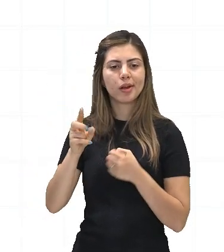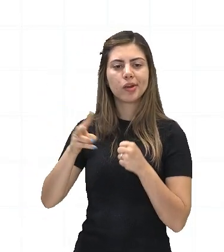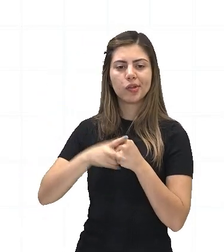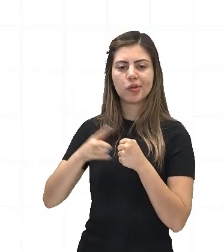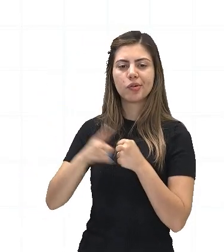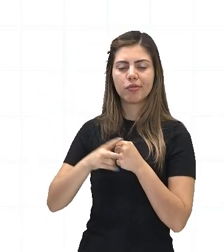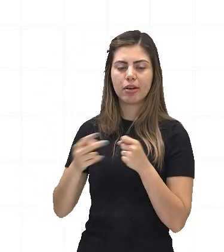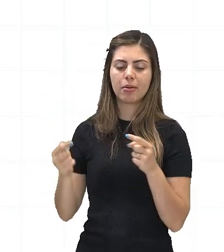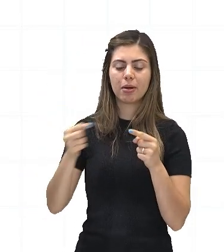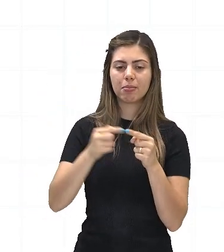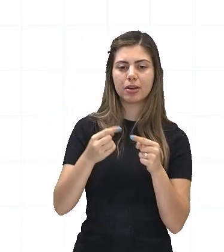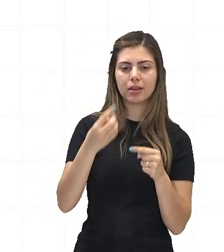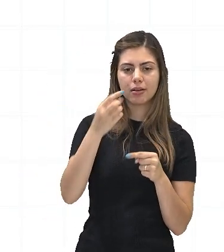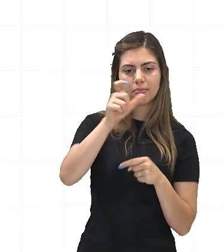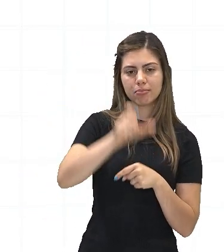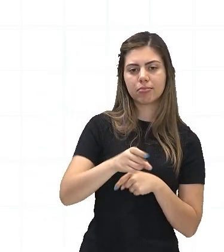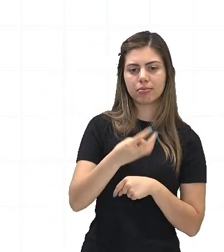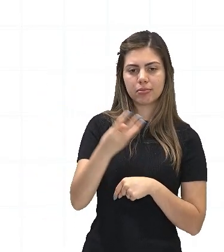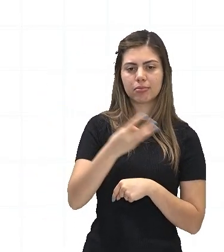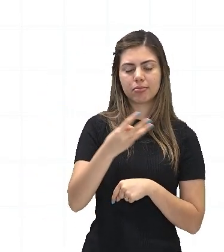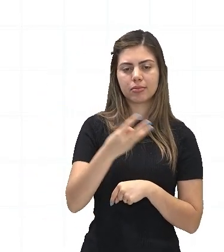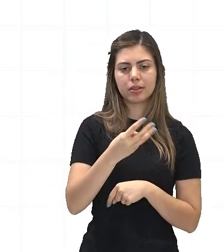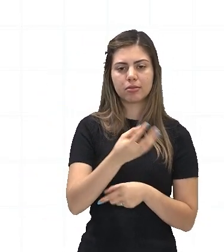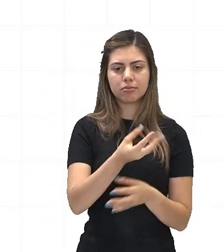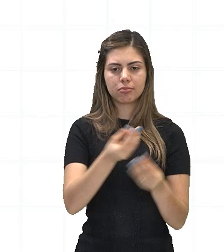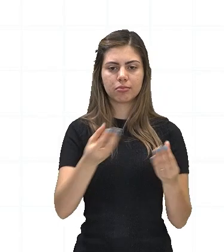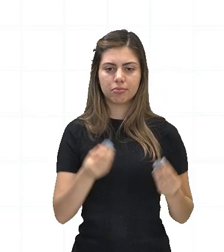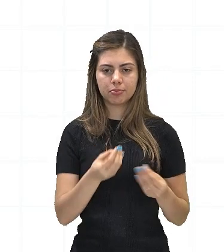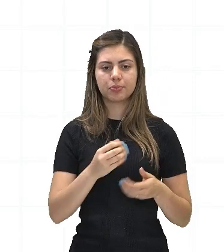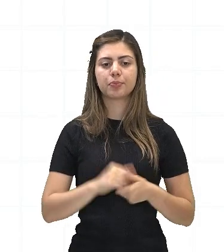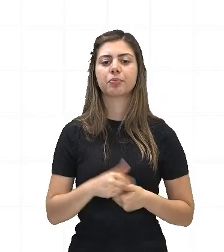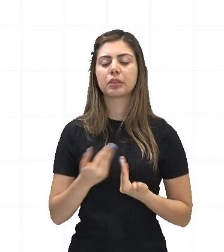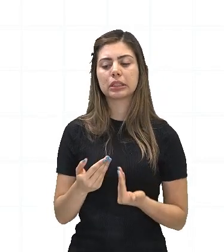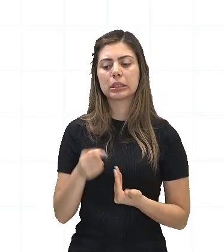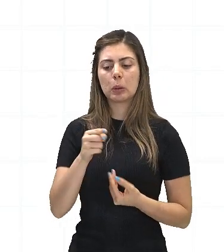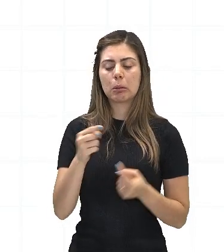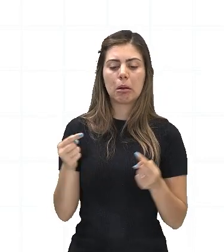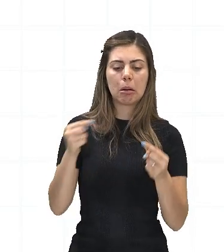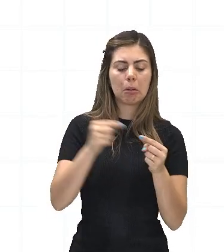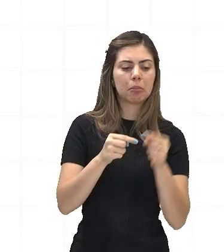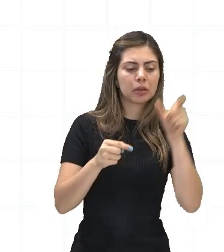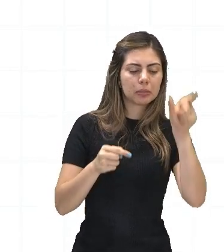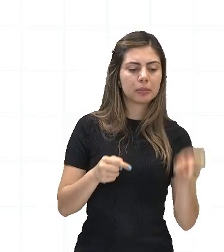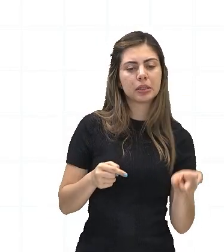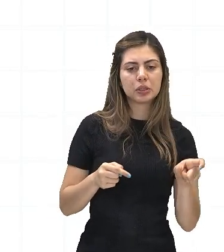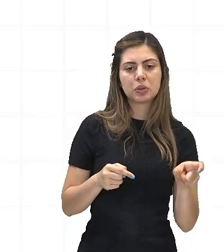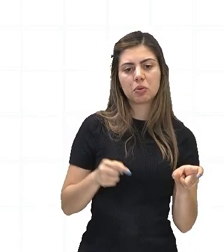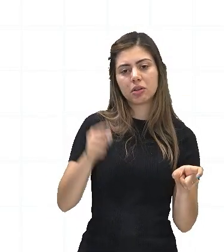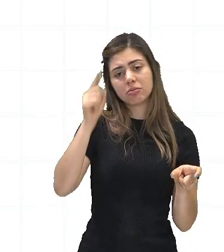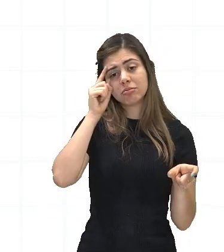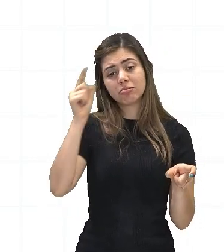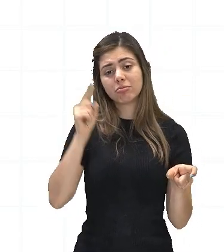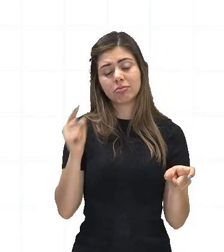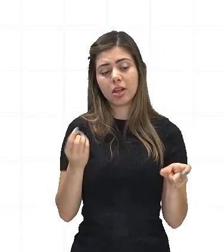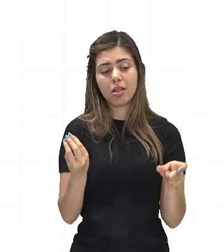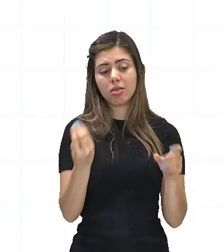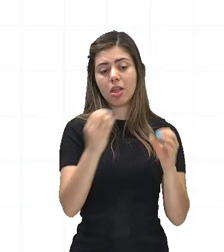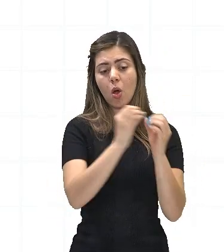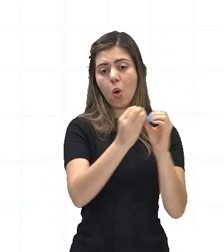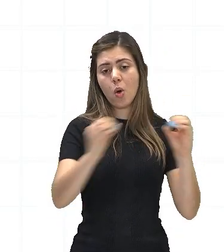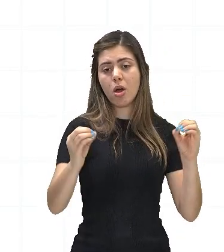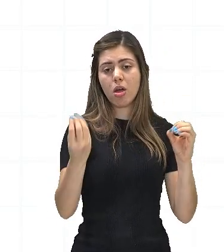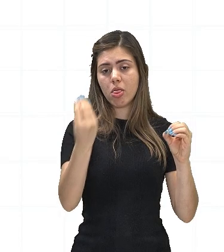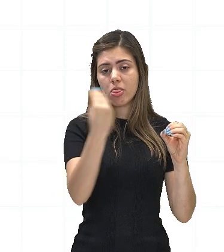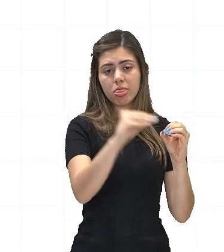for flexionado na terceira pessoa do plural, sem fazer referência a algum sujeito, né? O sujeito não está escrito na oração, não